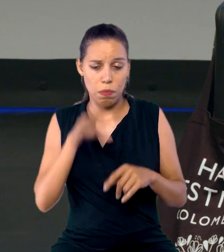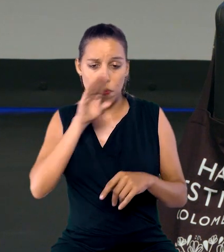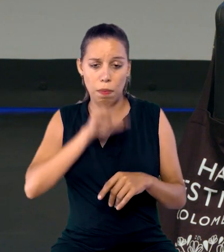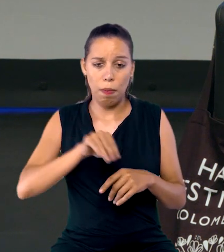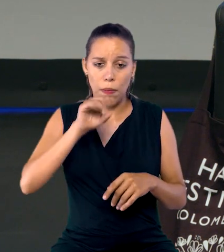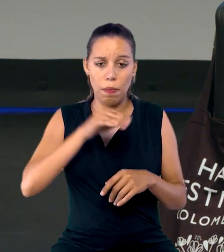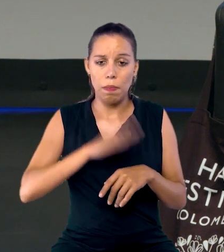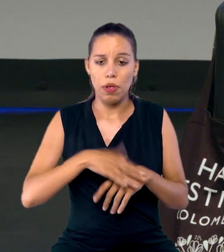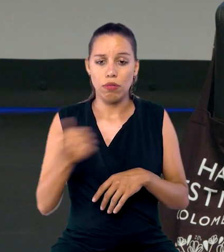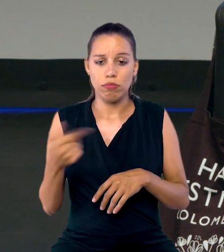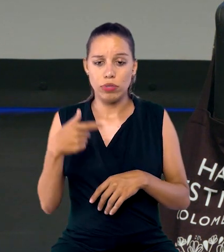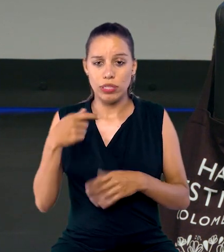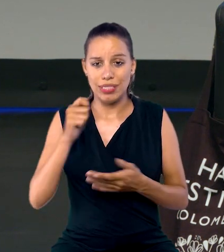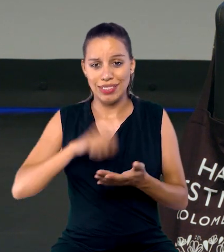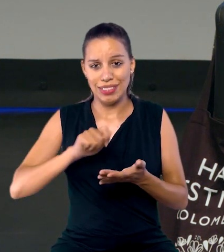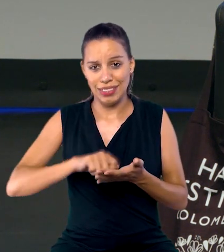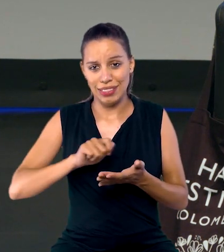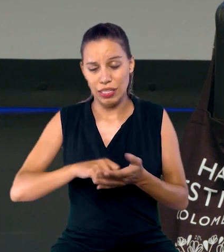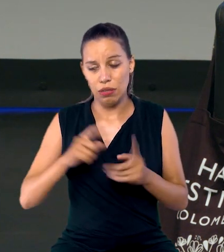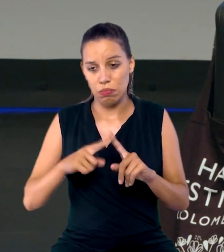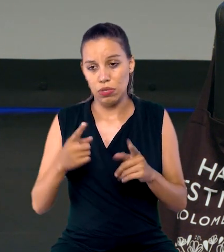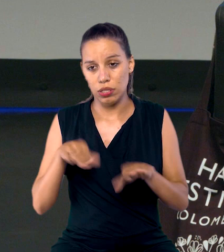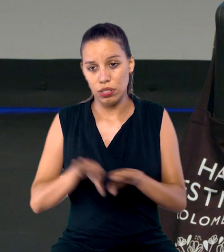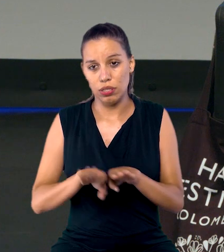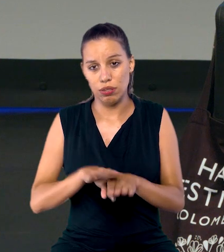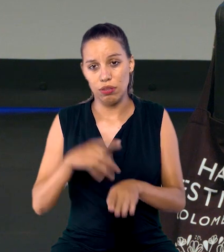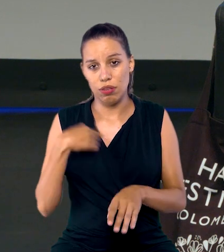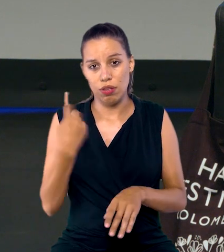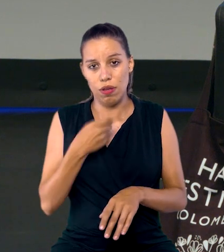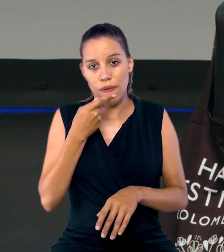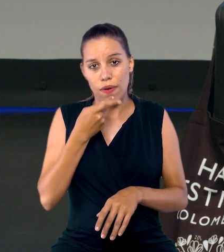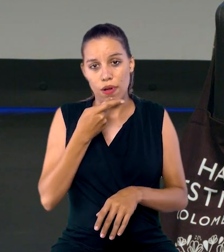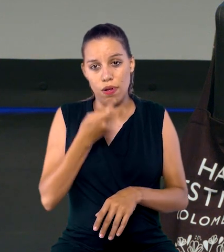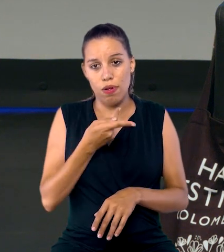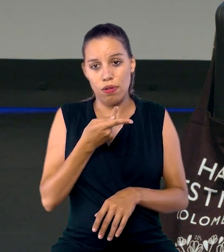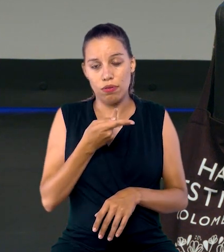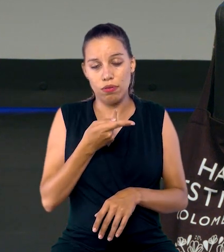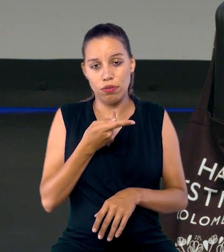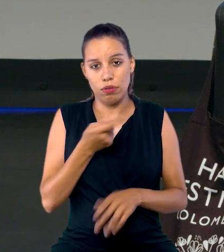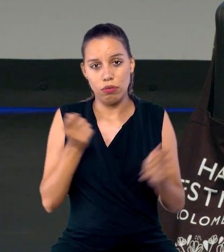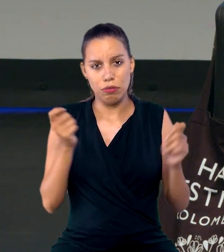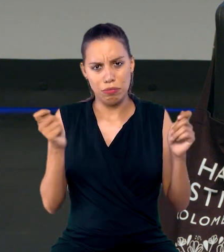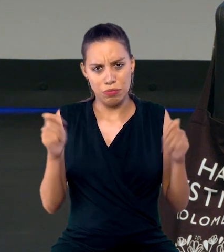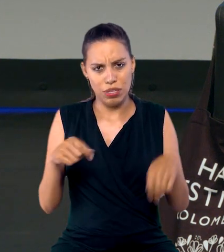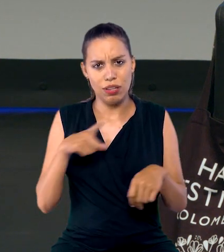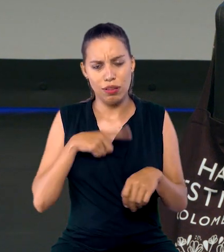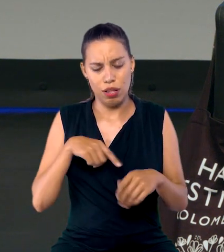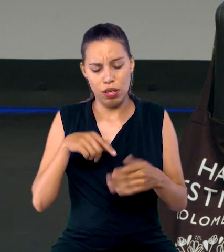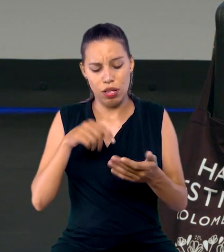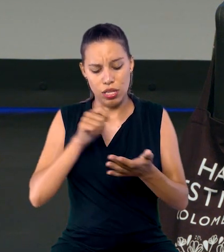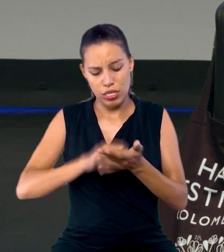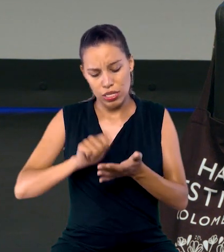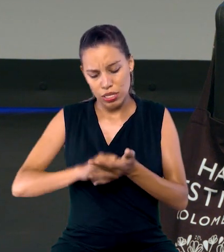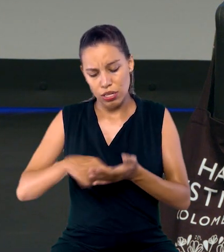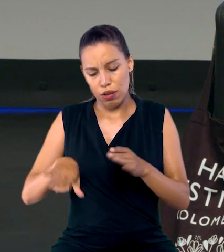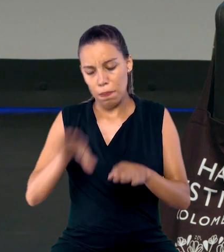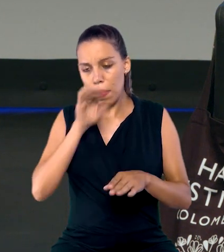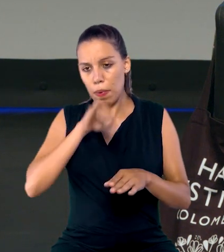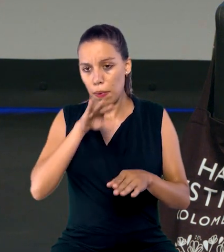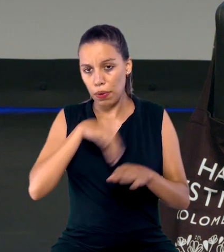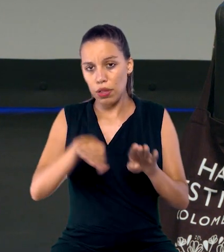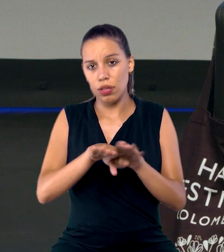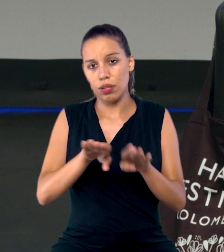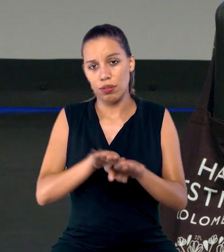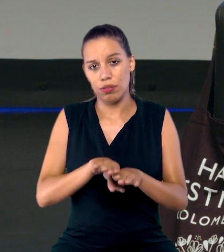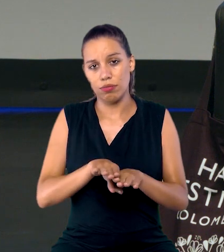né, dessa questão escrita, mas é algo que a gente tem falado também, né? É possível ter oralidade na escrita também, né? Eu acho